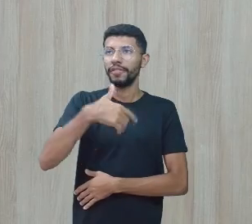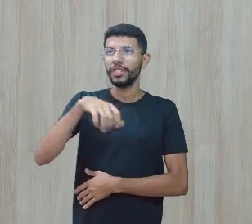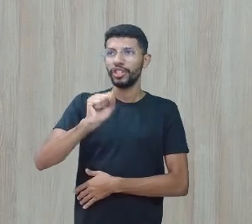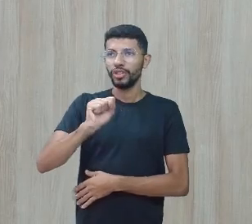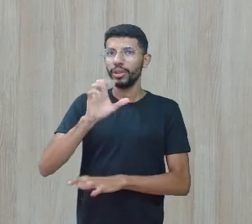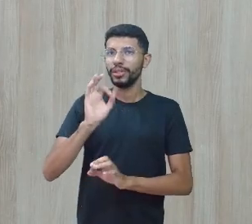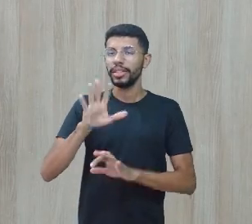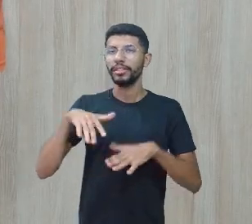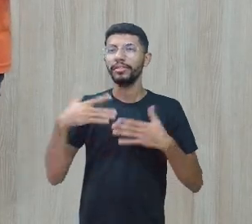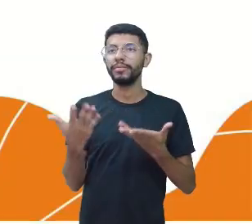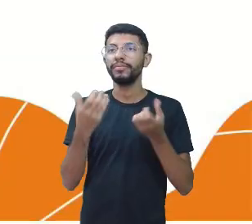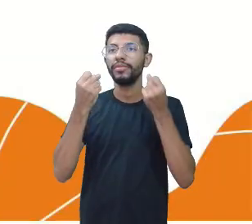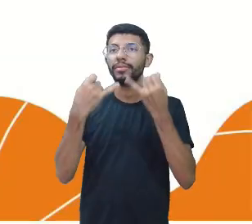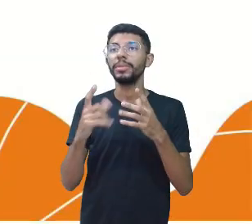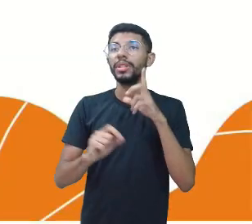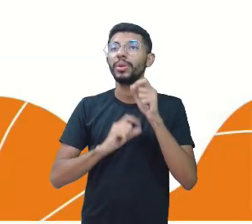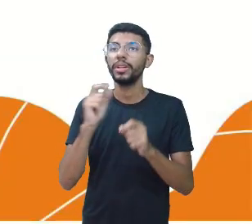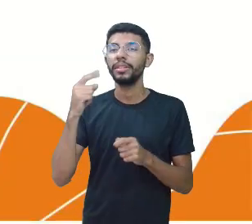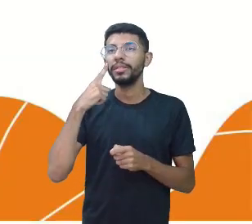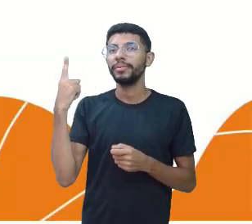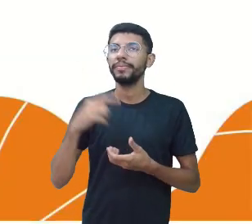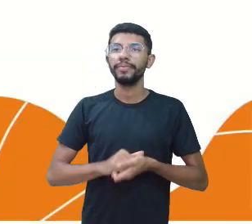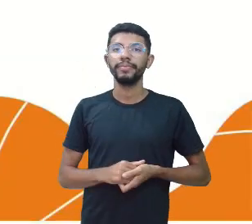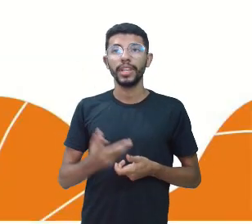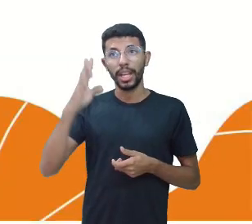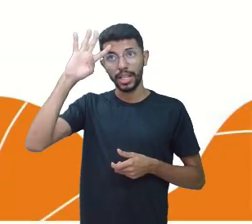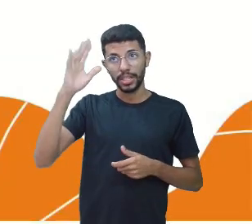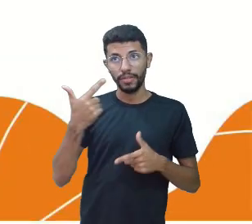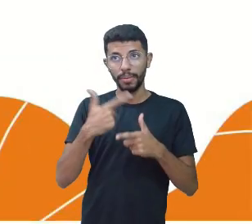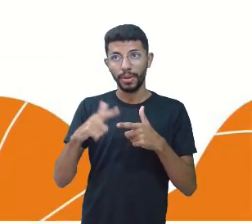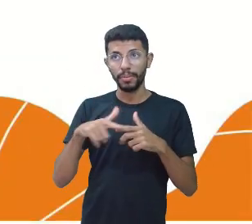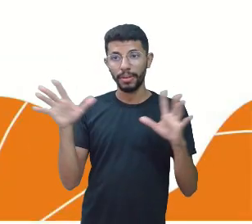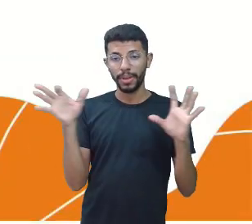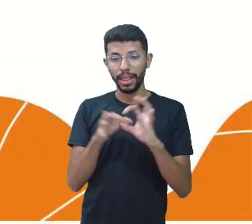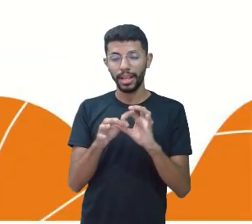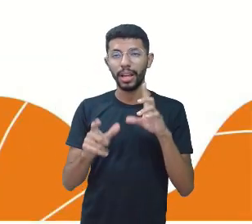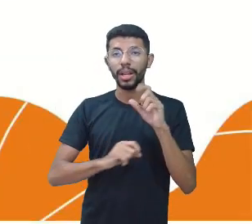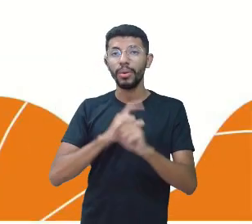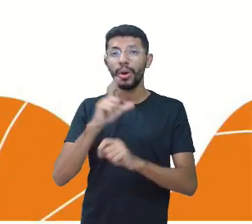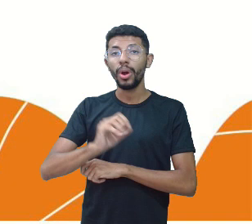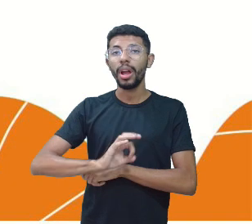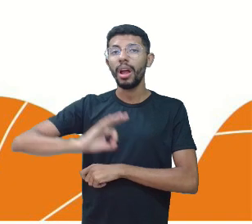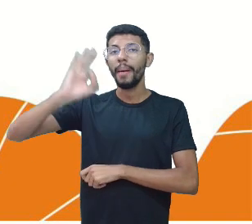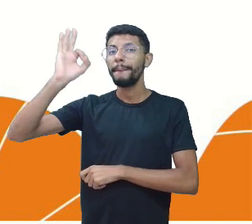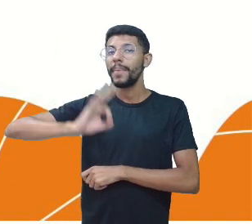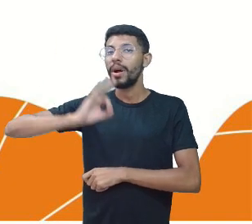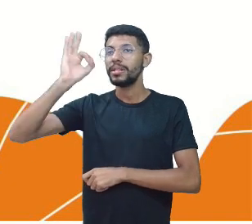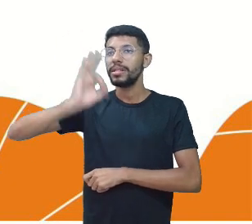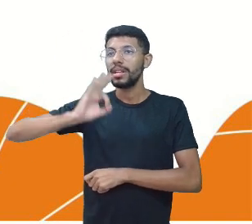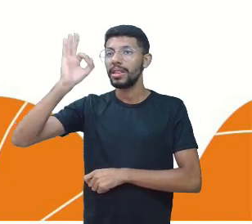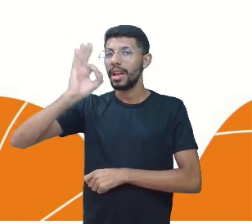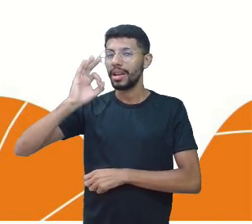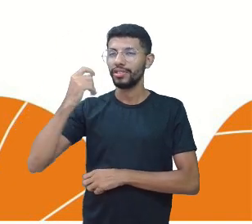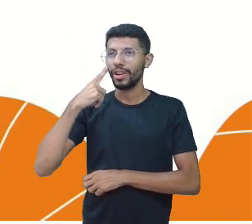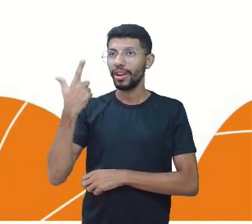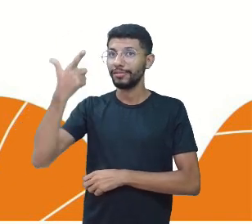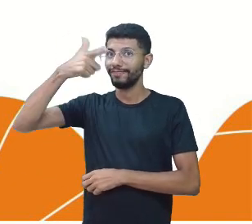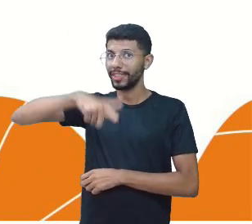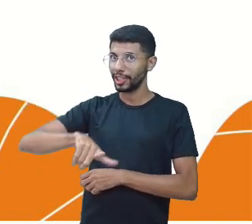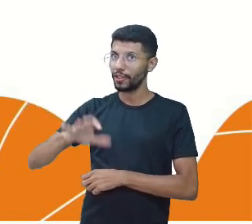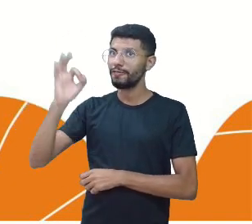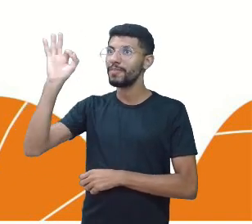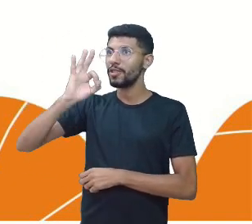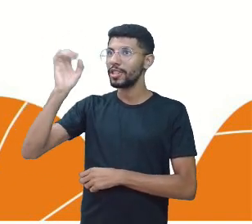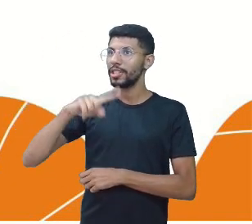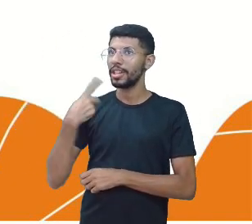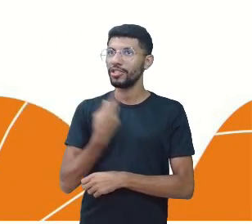descritor 28 fala o seguinte: resolver problema que envolvam porcentagem. Mais uma vez vamos falar sobre